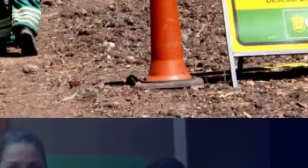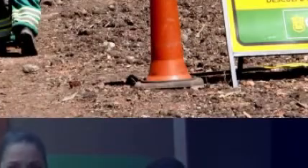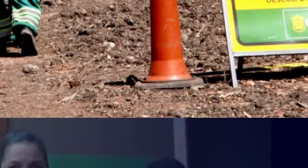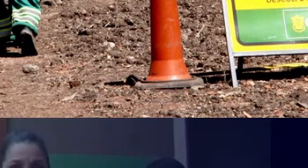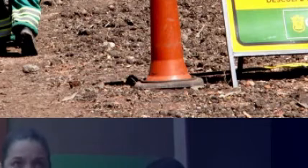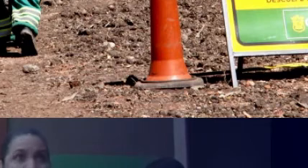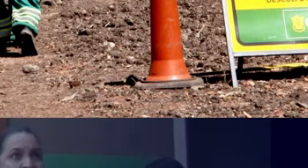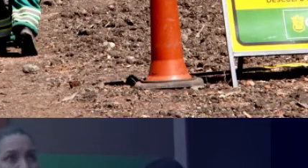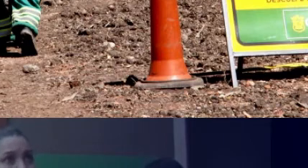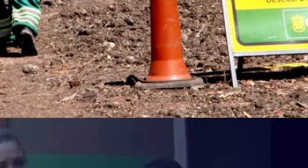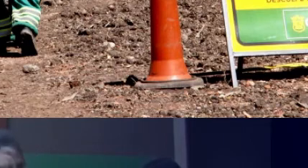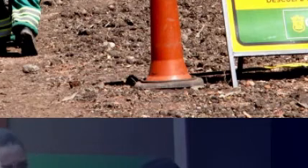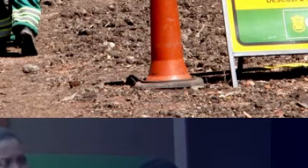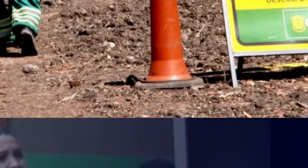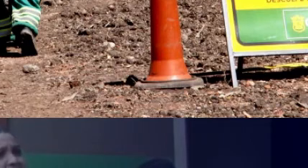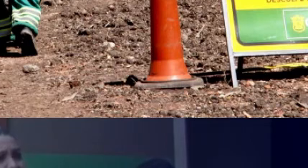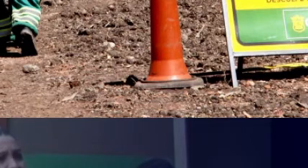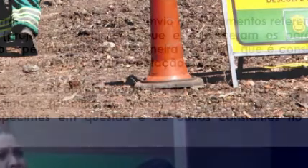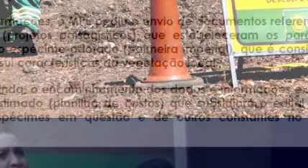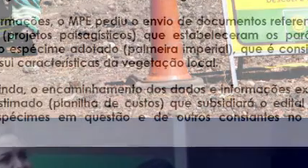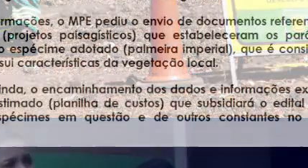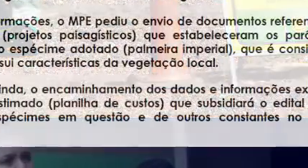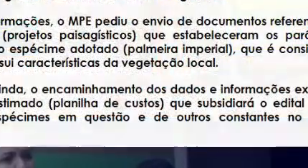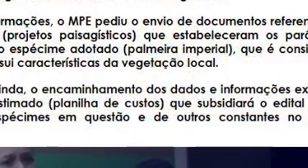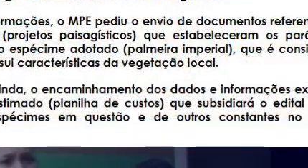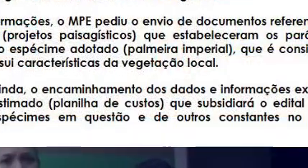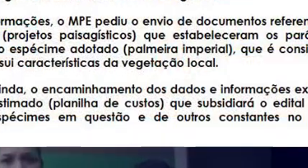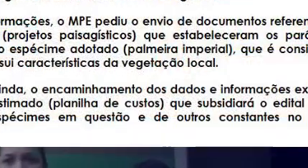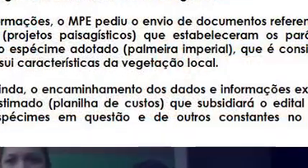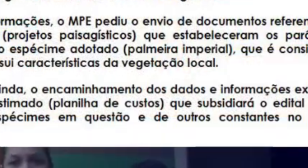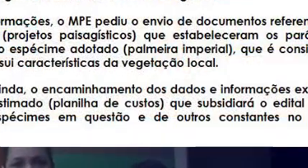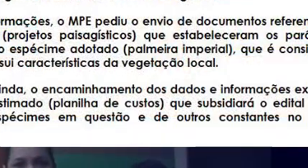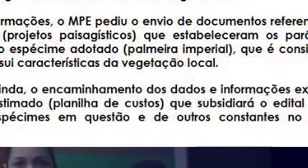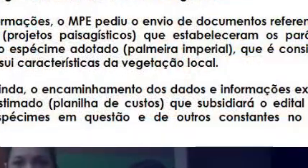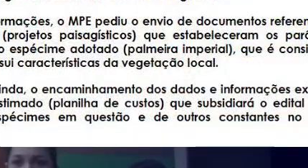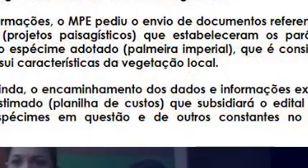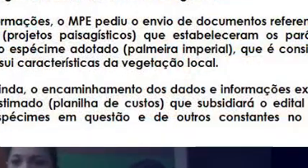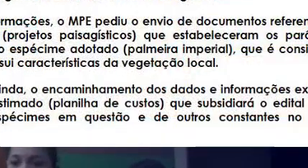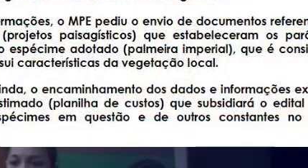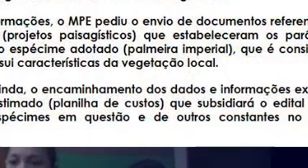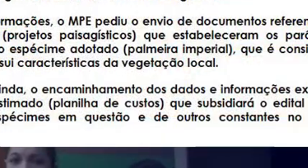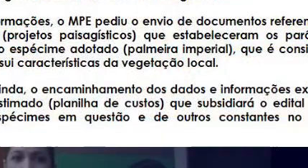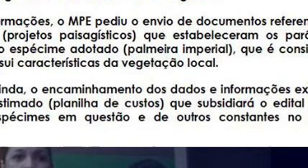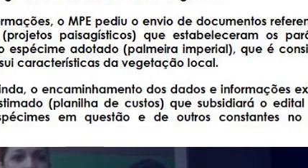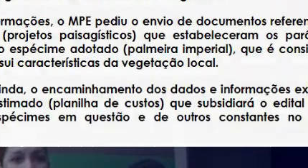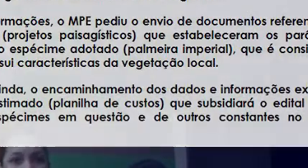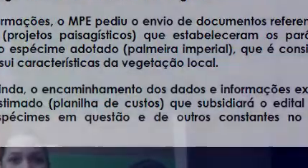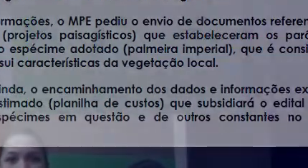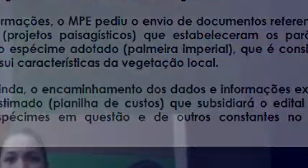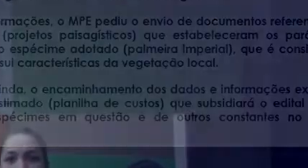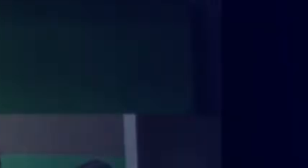quero o VLT, mas gasta uma nota colocando grama e palmeiras.